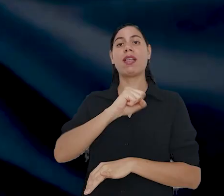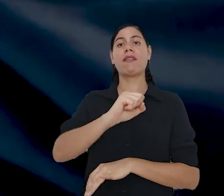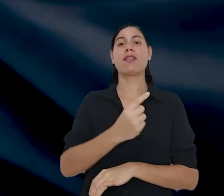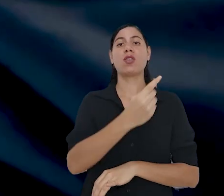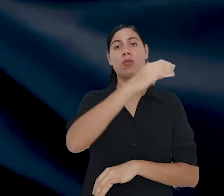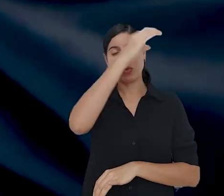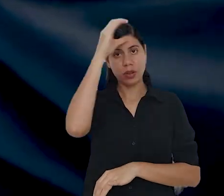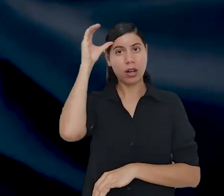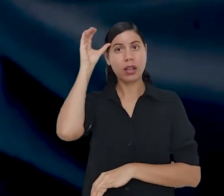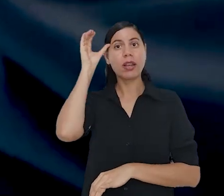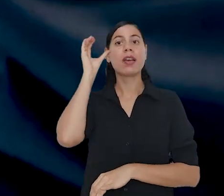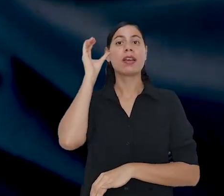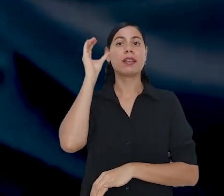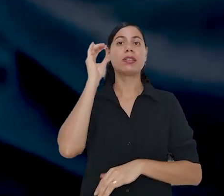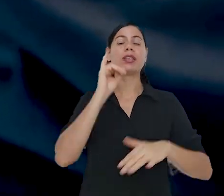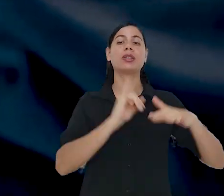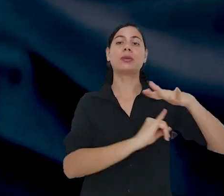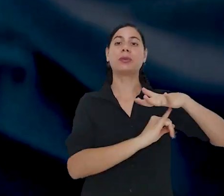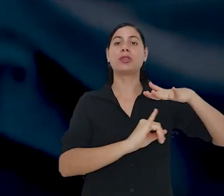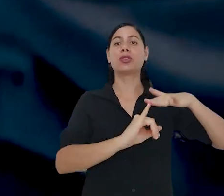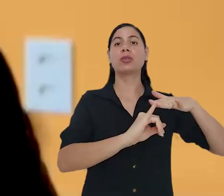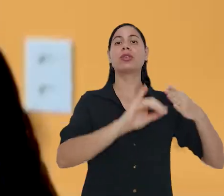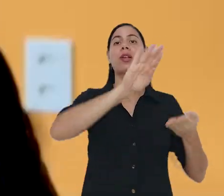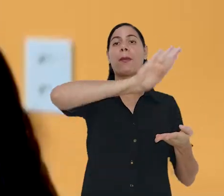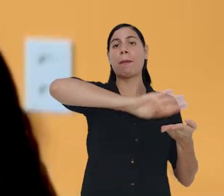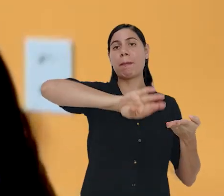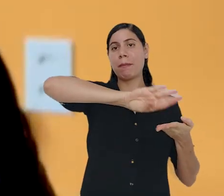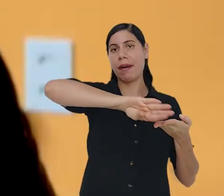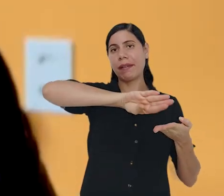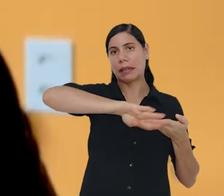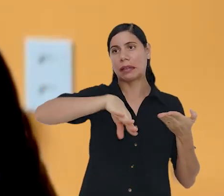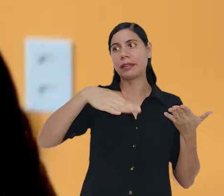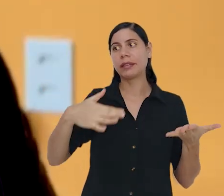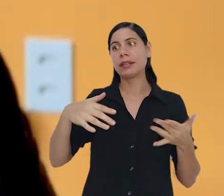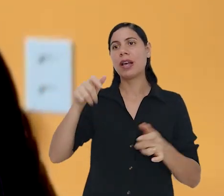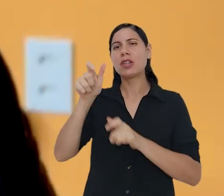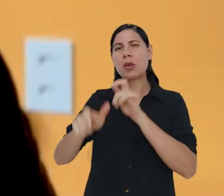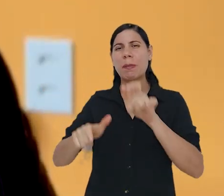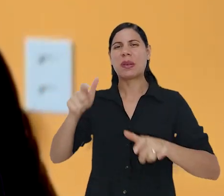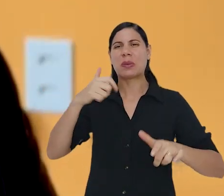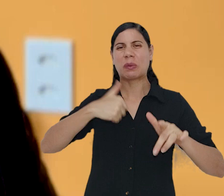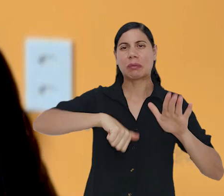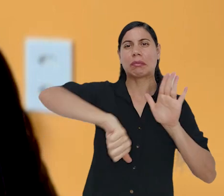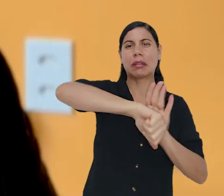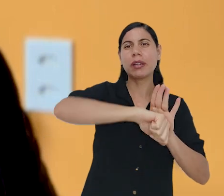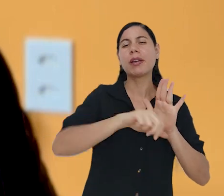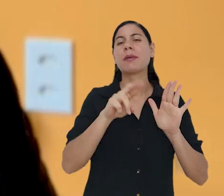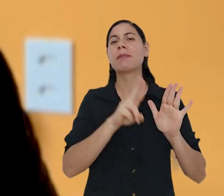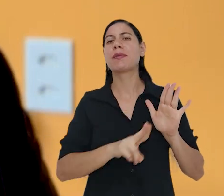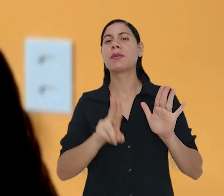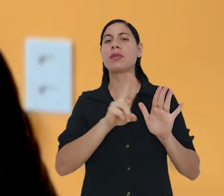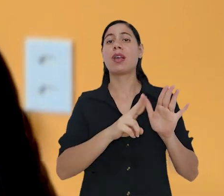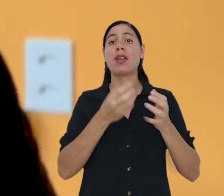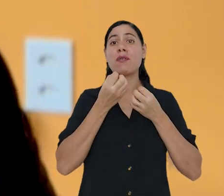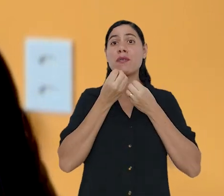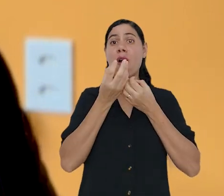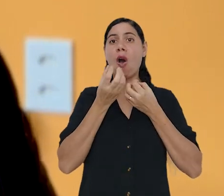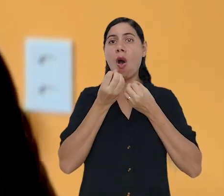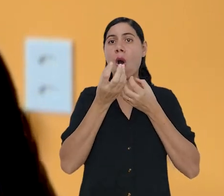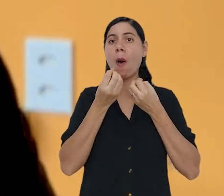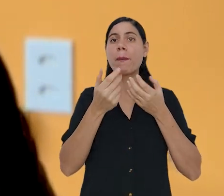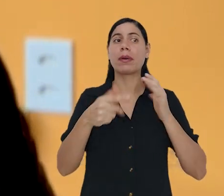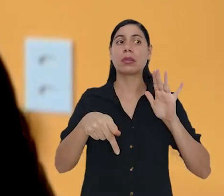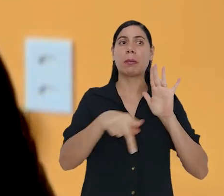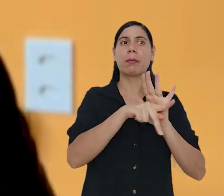o cliente de uma instituição financeira. Os criminosos utilizaram esses dados pessoais